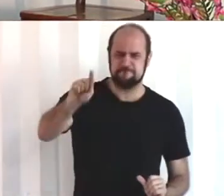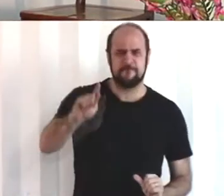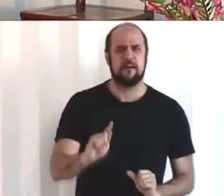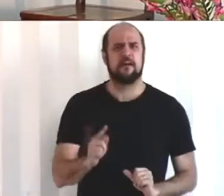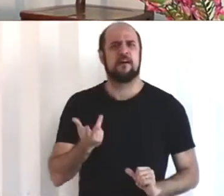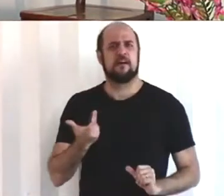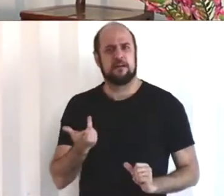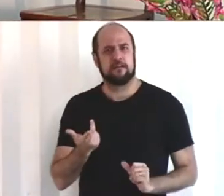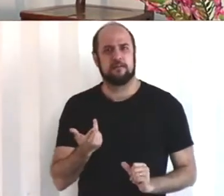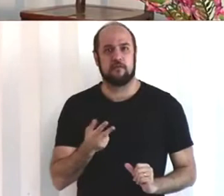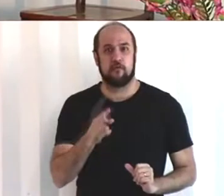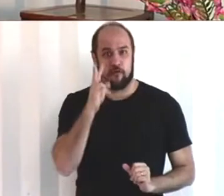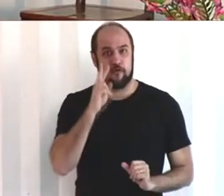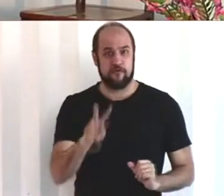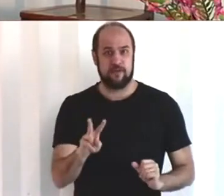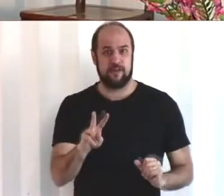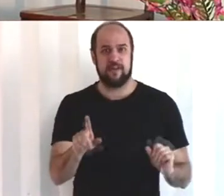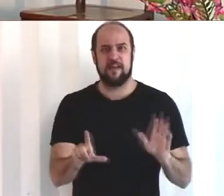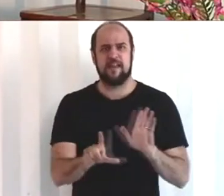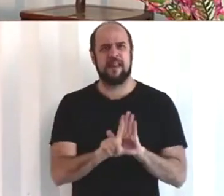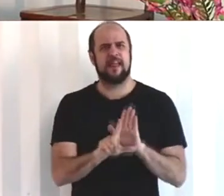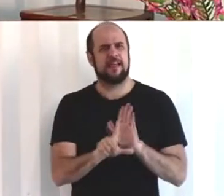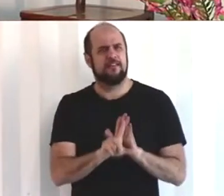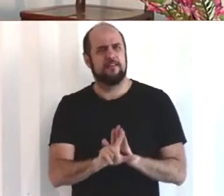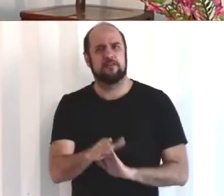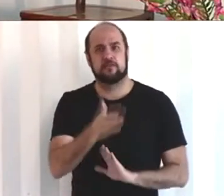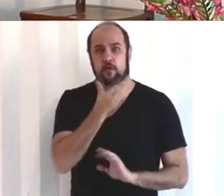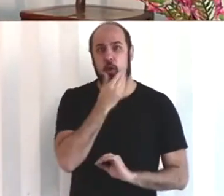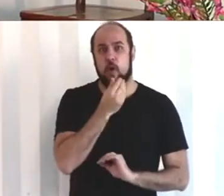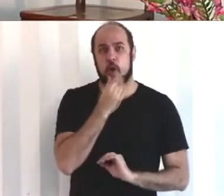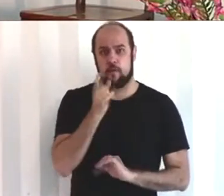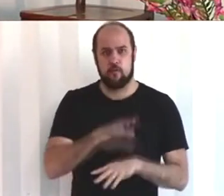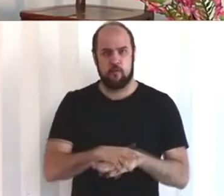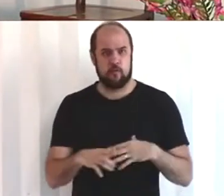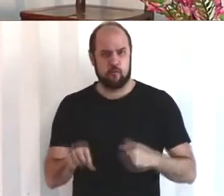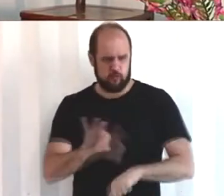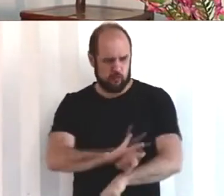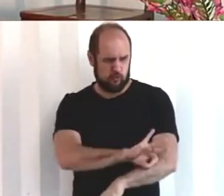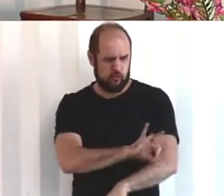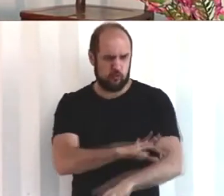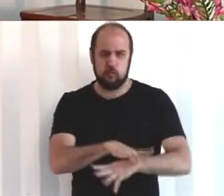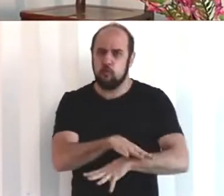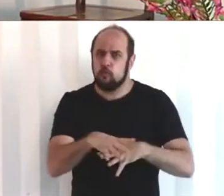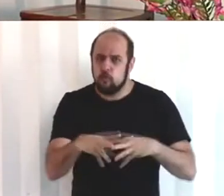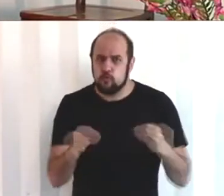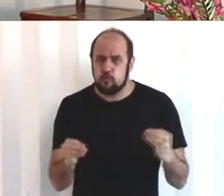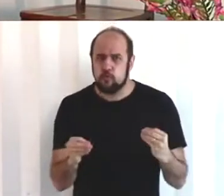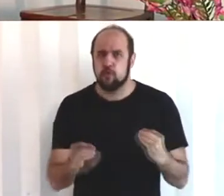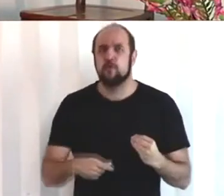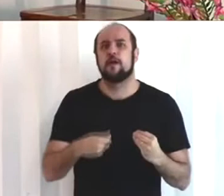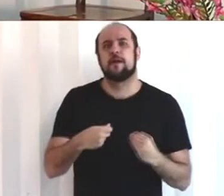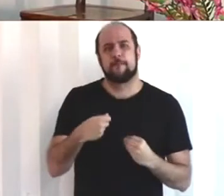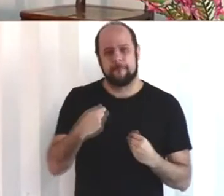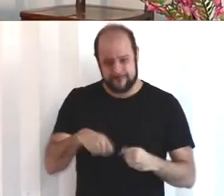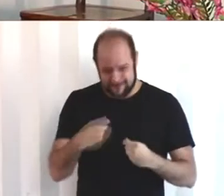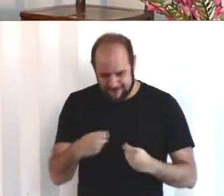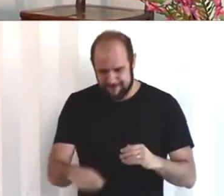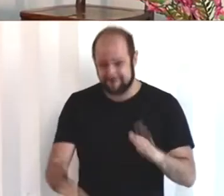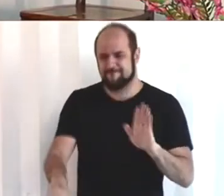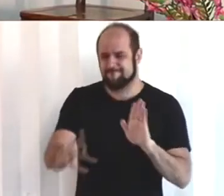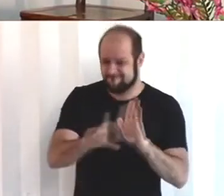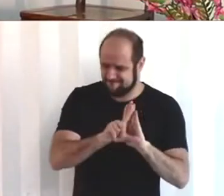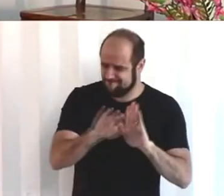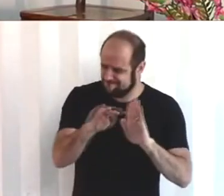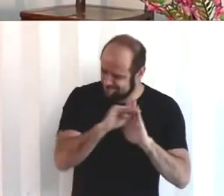você ler Levítico, você vai observar que quando um homem ele era curado de sua lepra, tinha um passo a passo que ele deveria seguir,